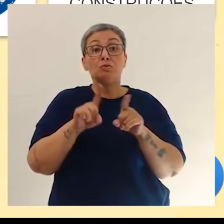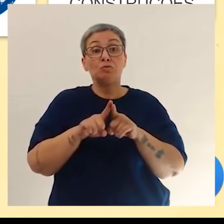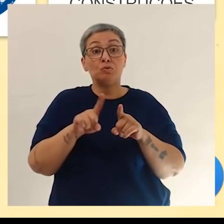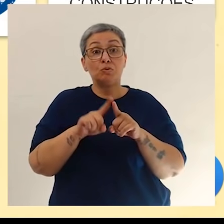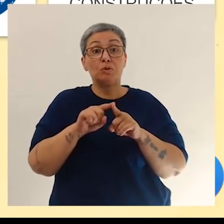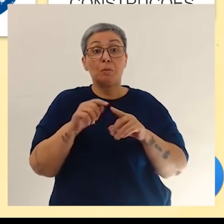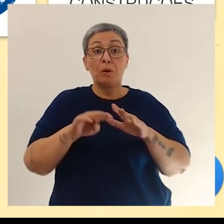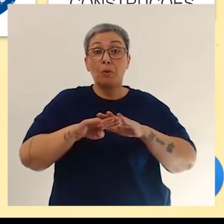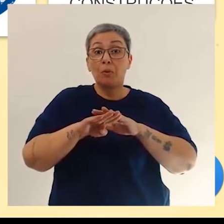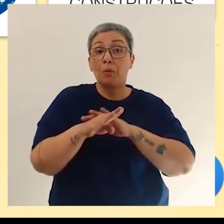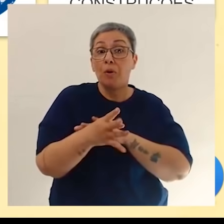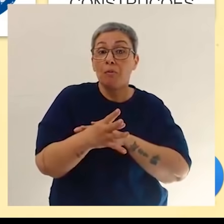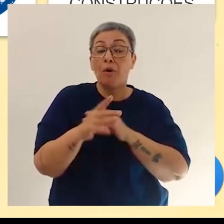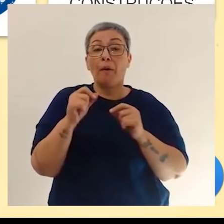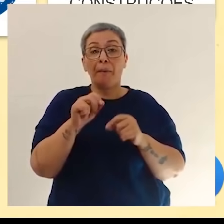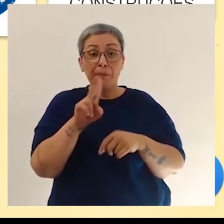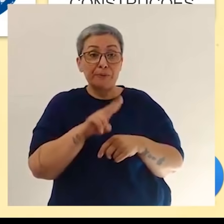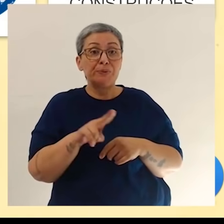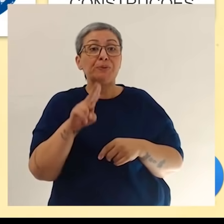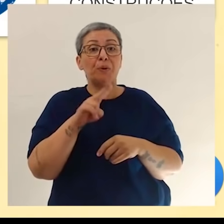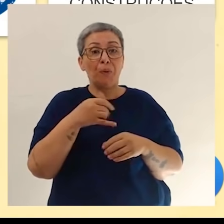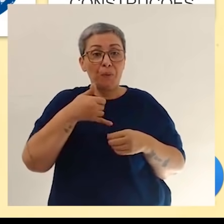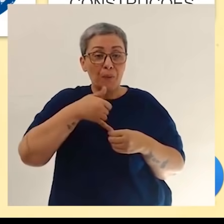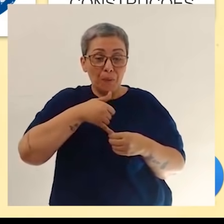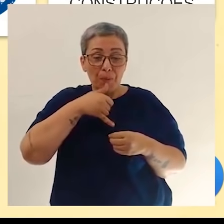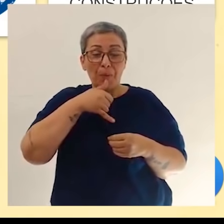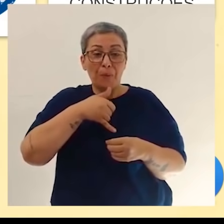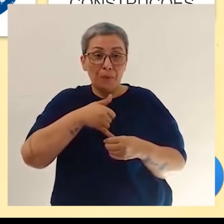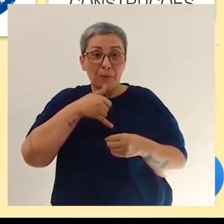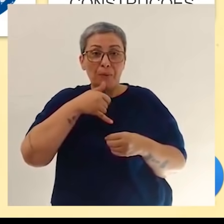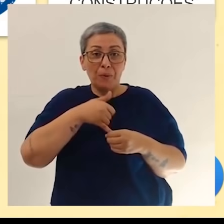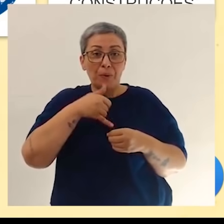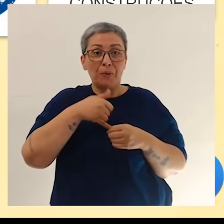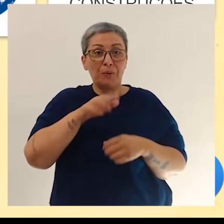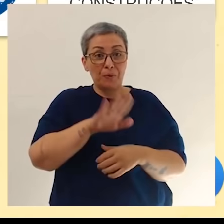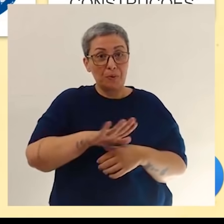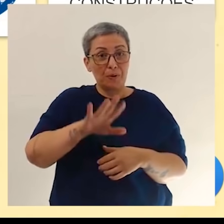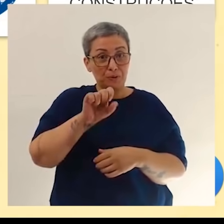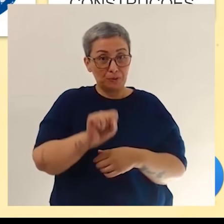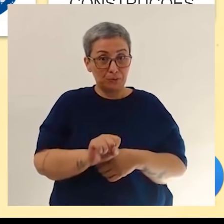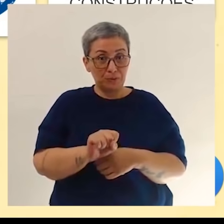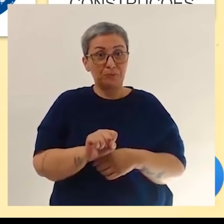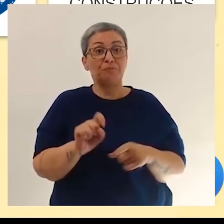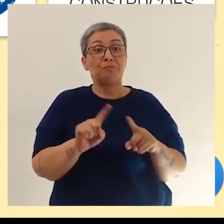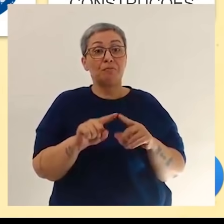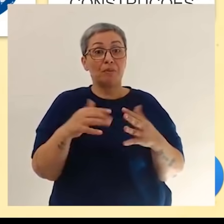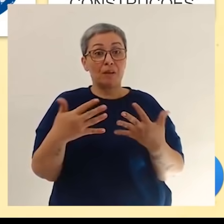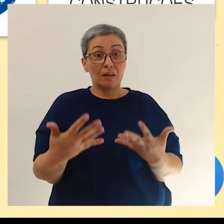tornando também um hábito de tanto que eles fazem isso lá na região